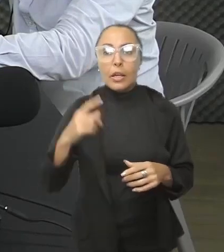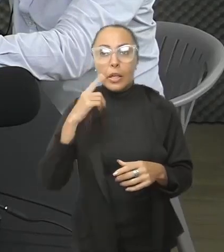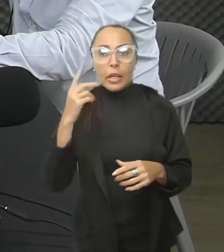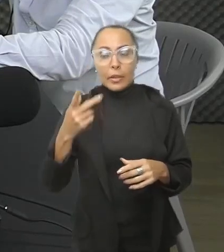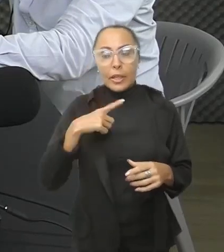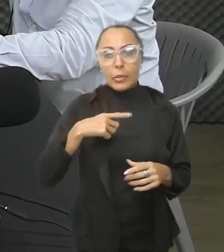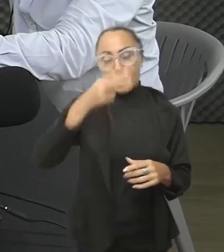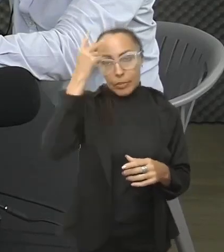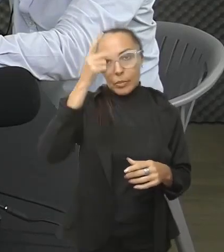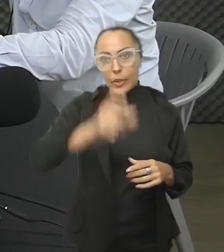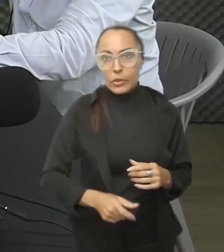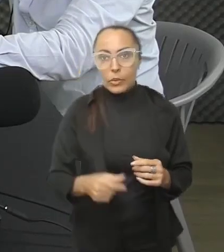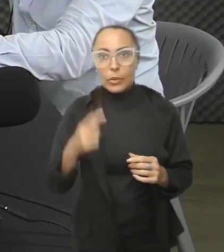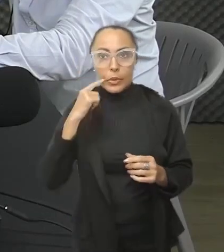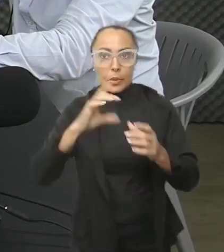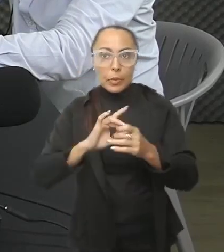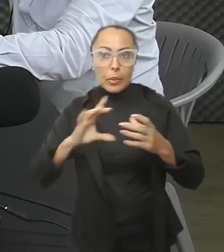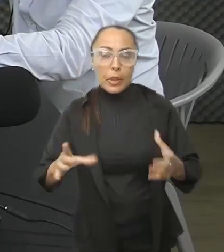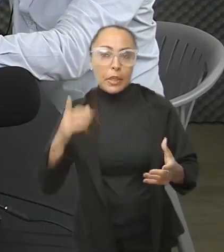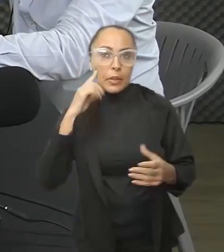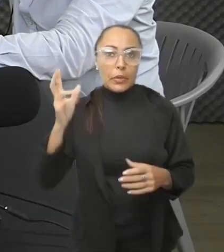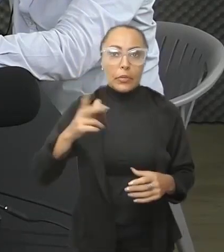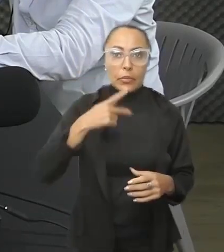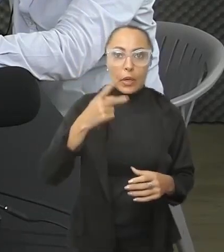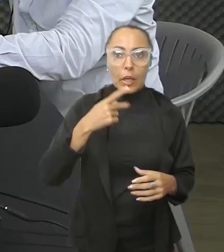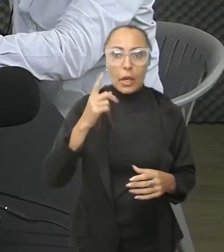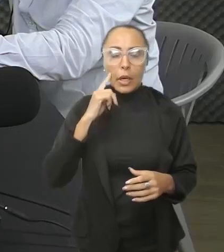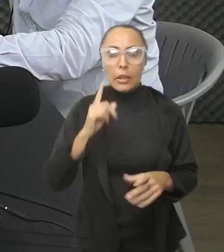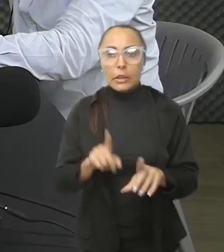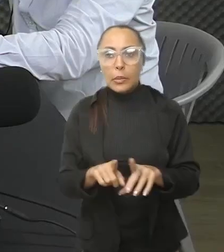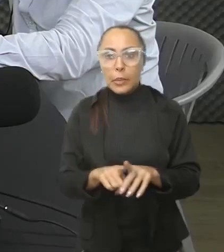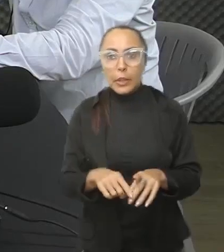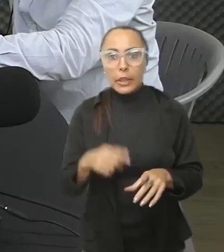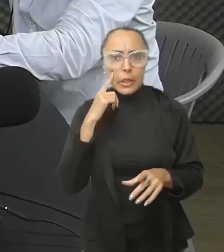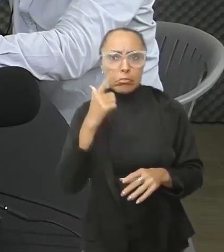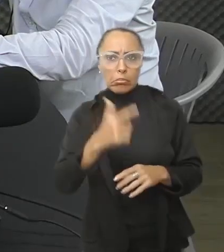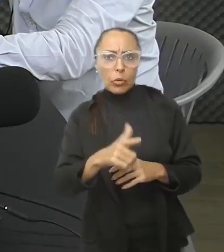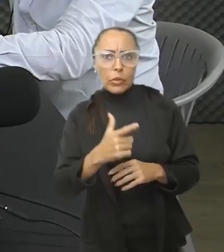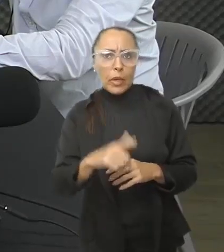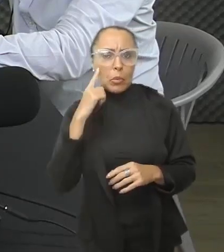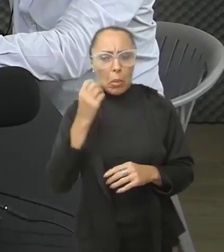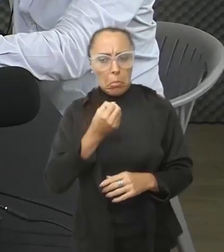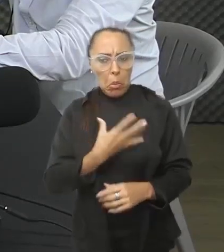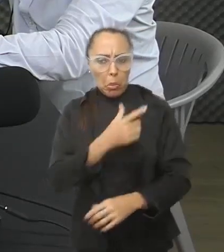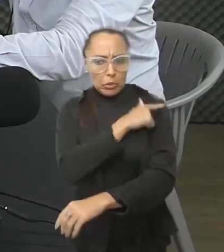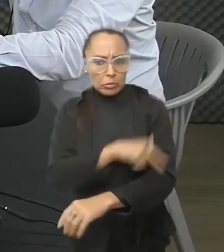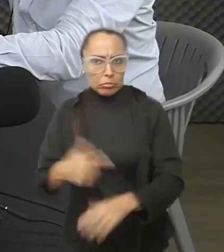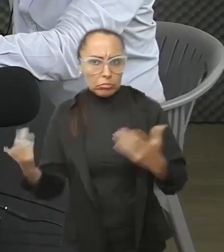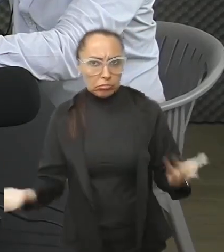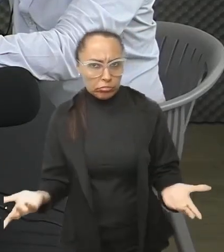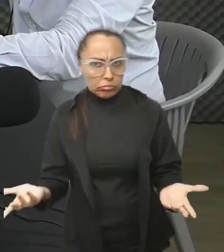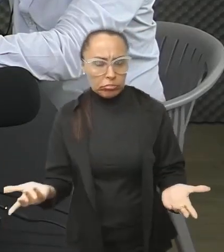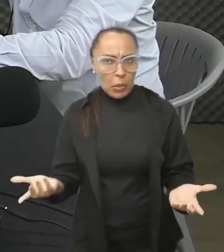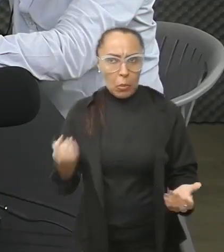pessoas, me permita a ousadia dizer, dentro dessas famílias, que não tiveram uma boa educação, não